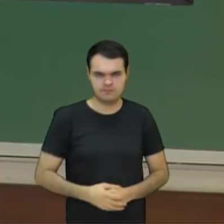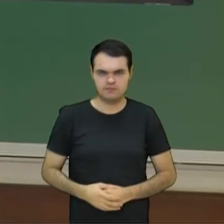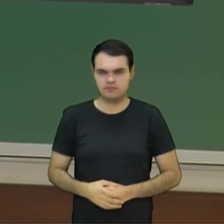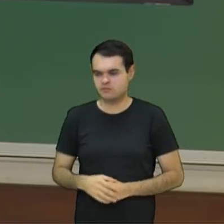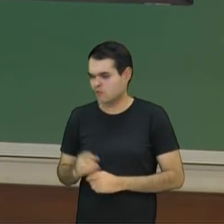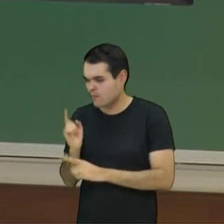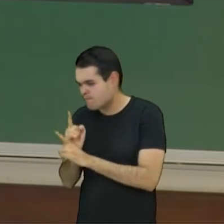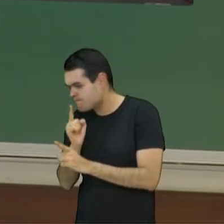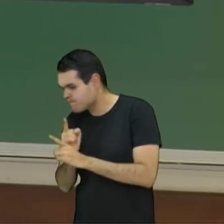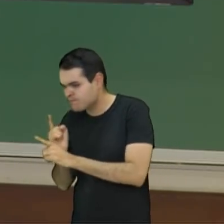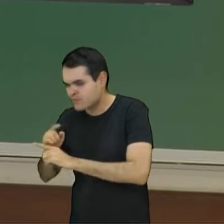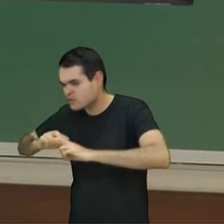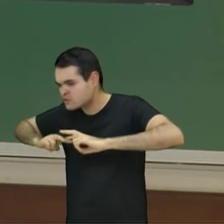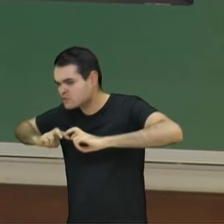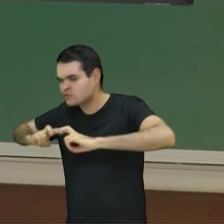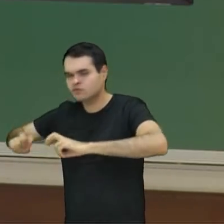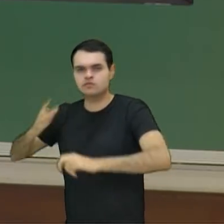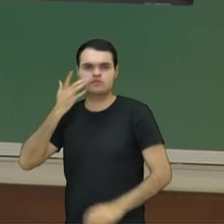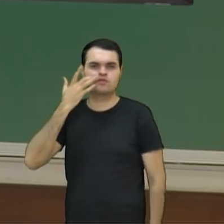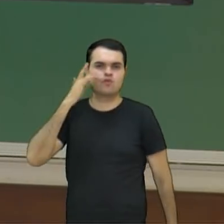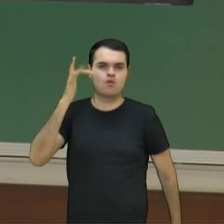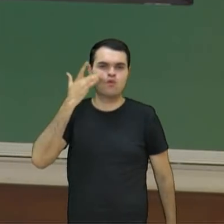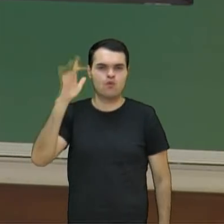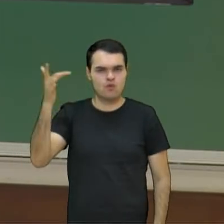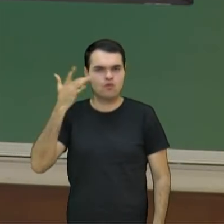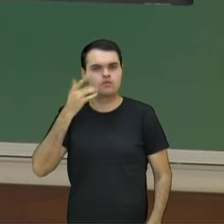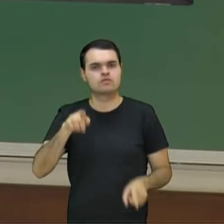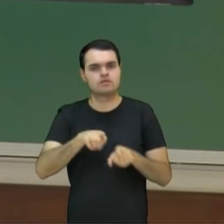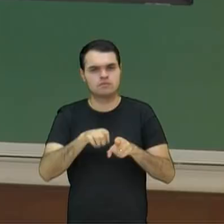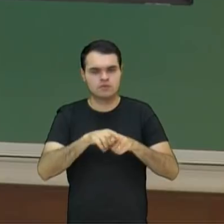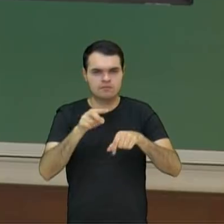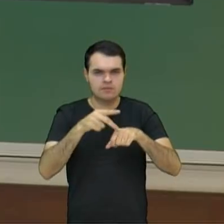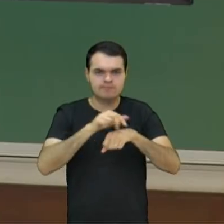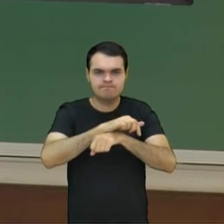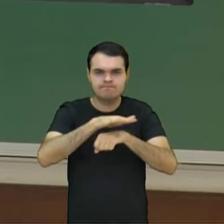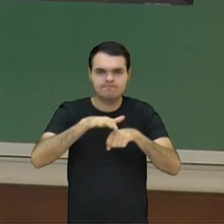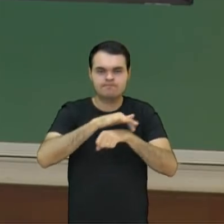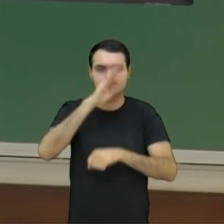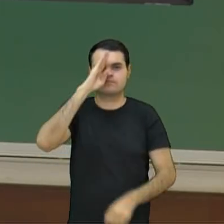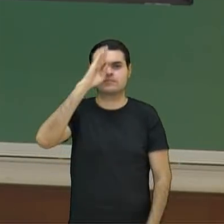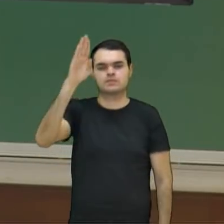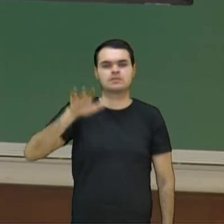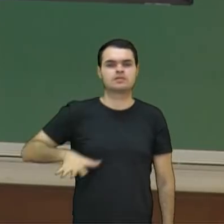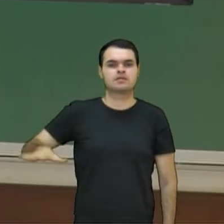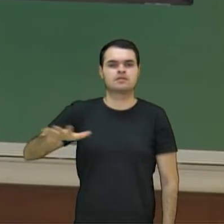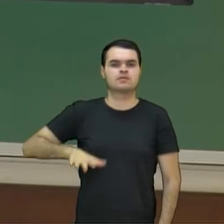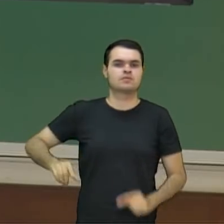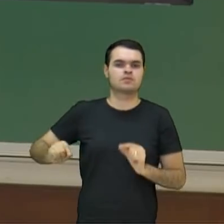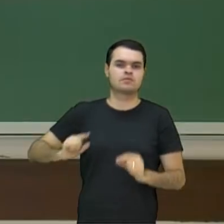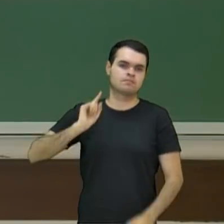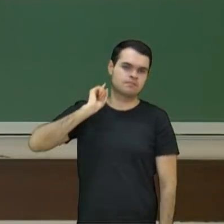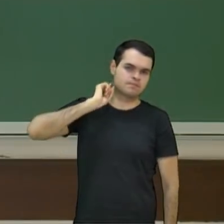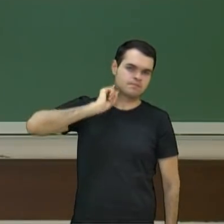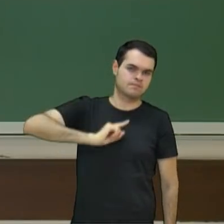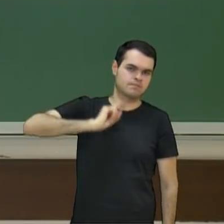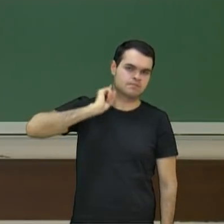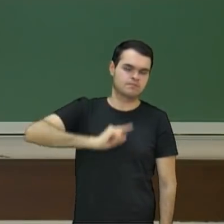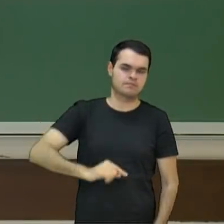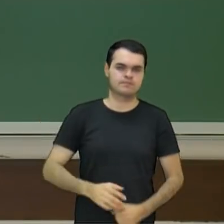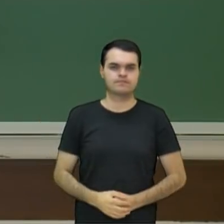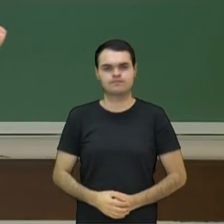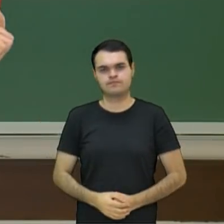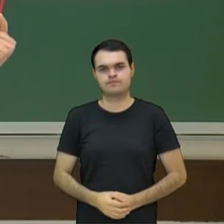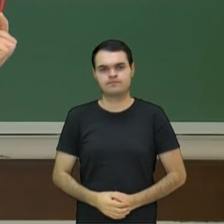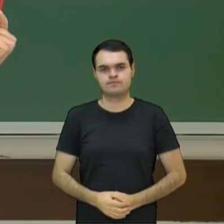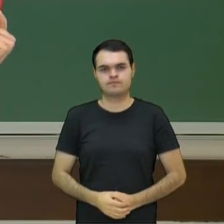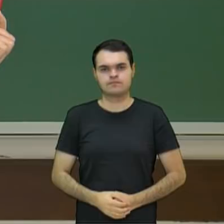ouro e pedras preciosas, que também era outra atividade ali das bandeiras, principalmente na região de Minas Gerais. E